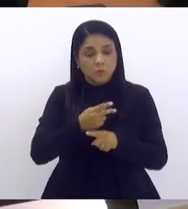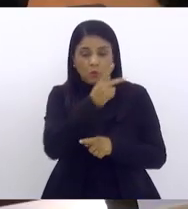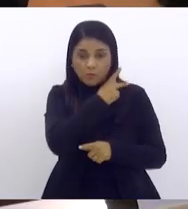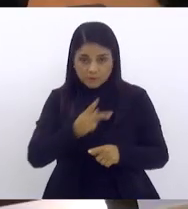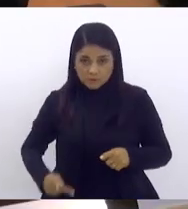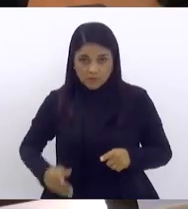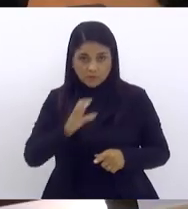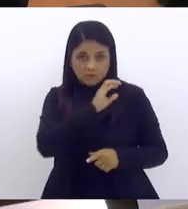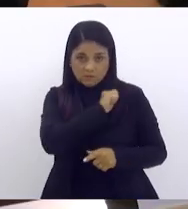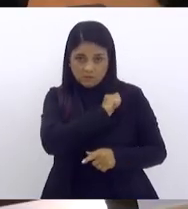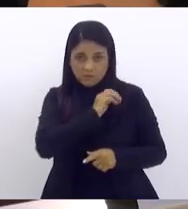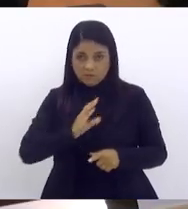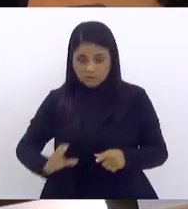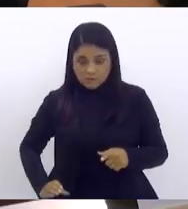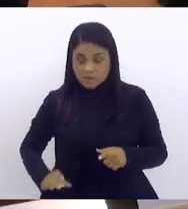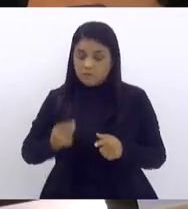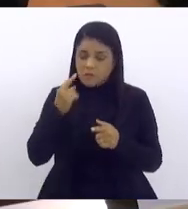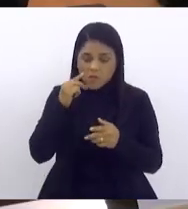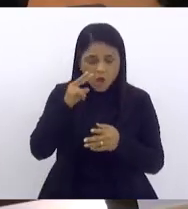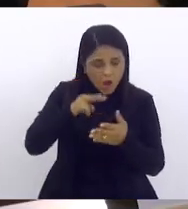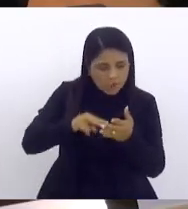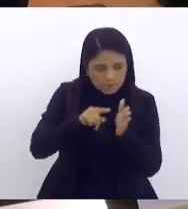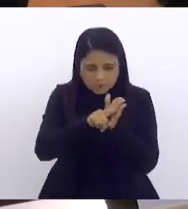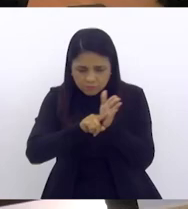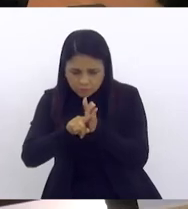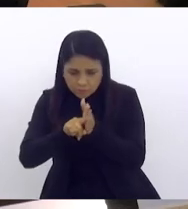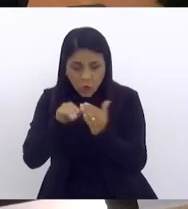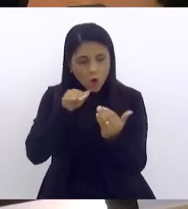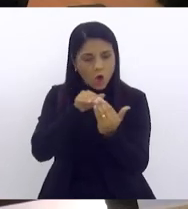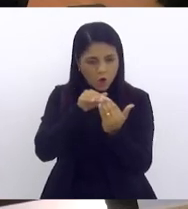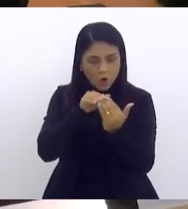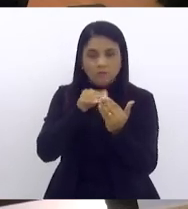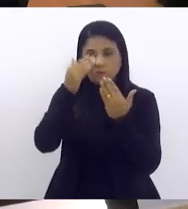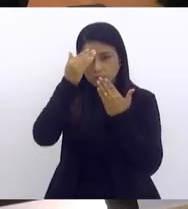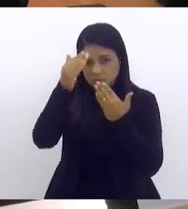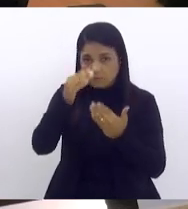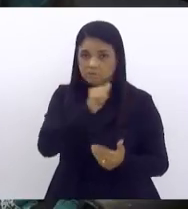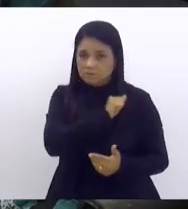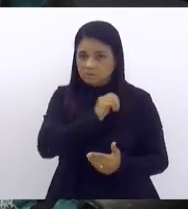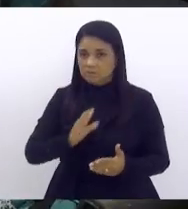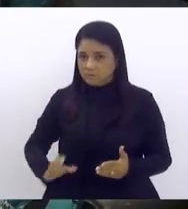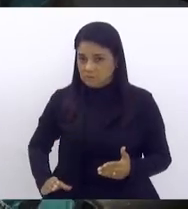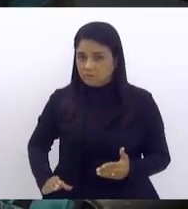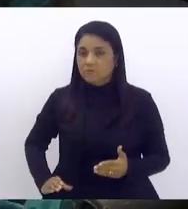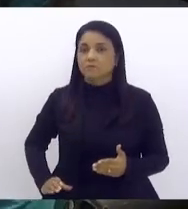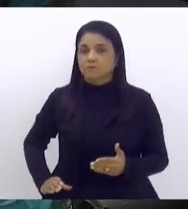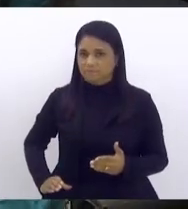entra comigo nisso. Aí ele olha, se ele concorda, e quero agradecer o deputado André Siciliano, que entrou como coautor